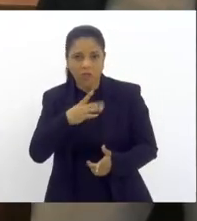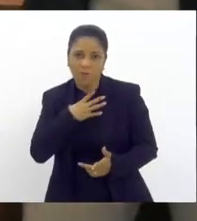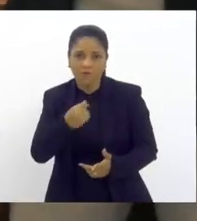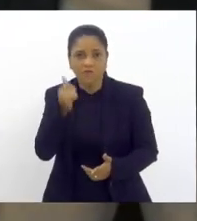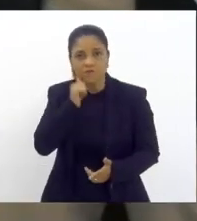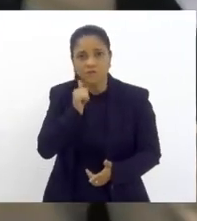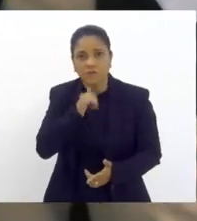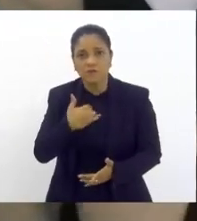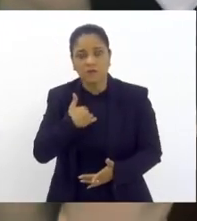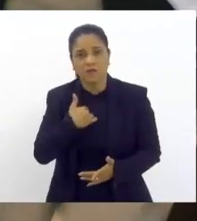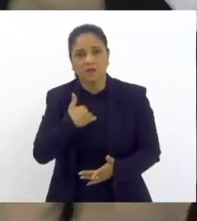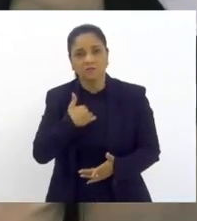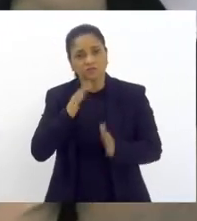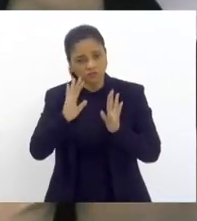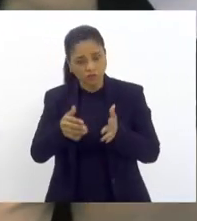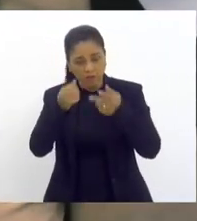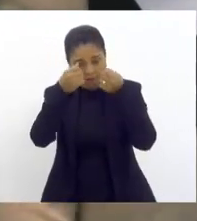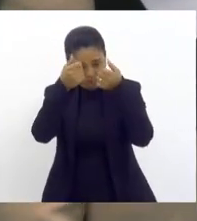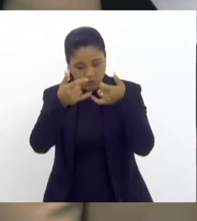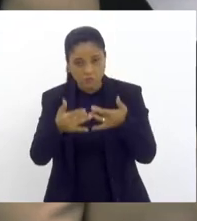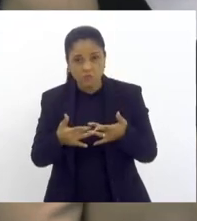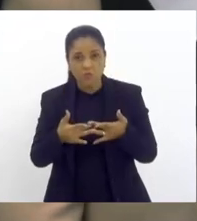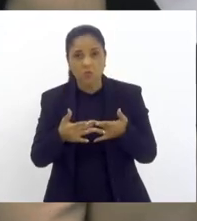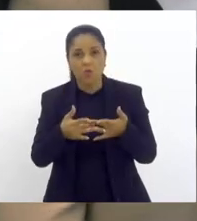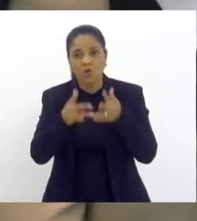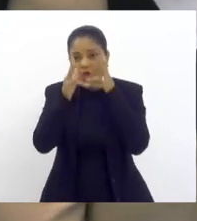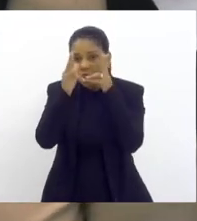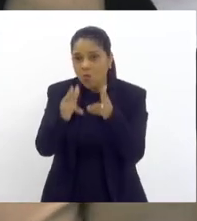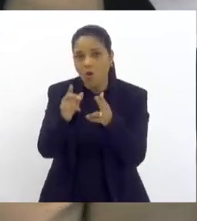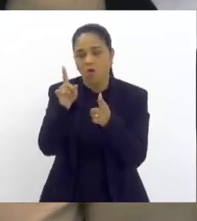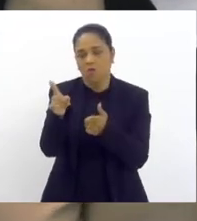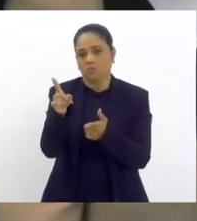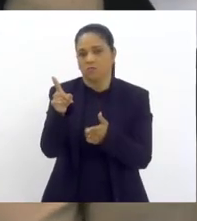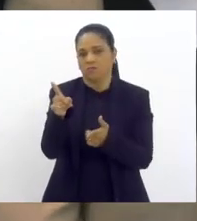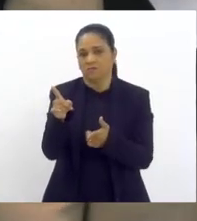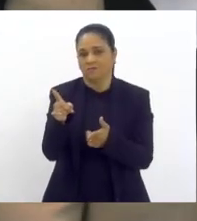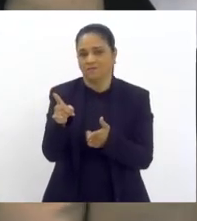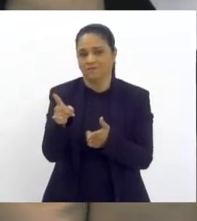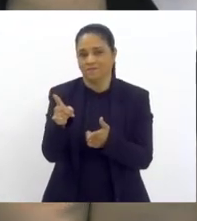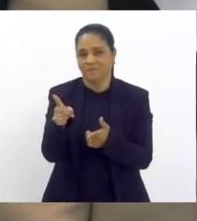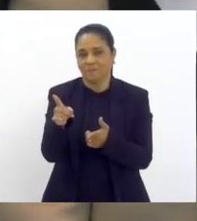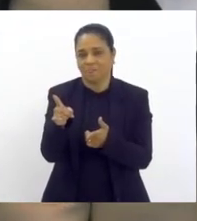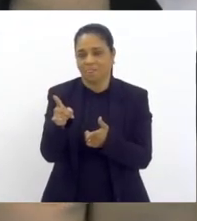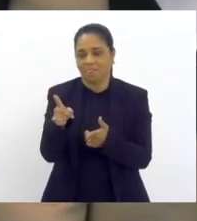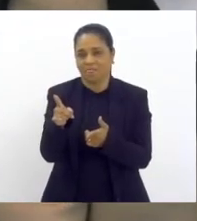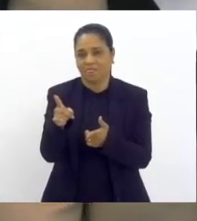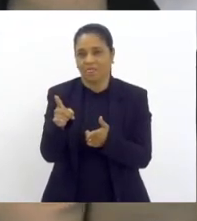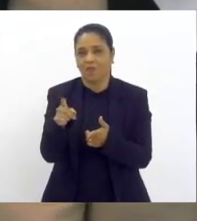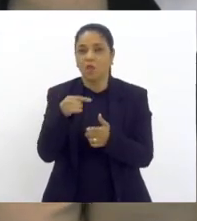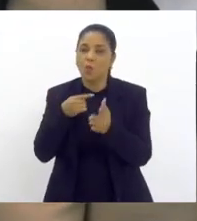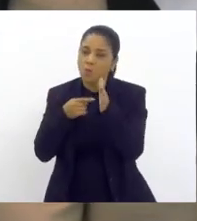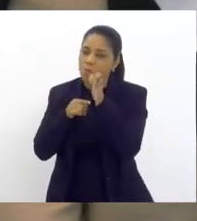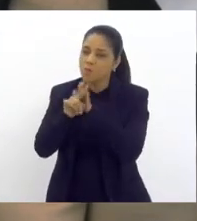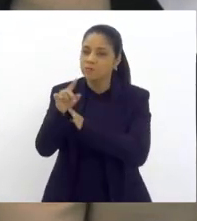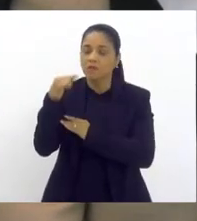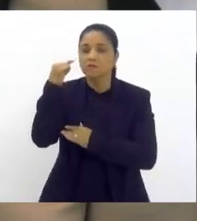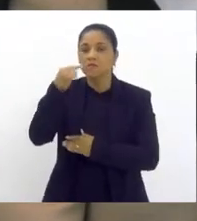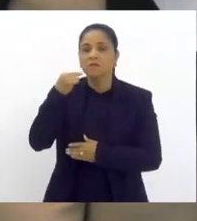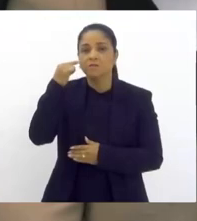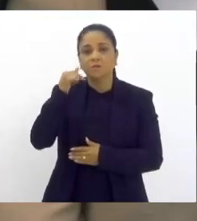Tiago, que já relatou um fato como esse. E aí eu pergunto às deputadas da casa,